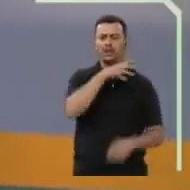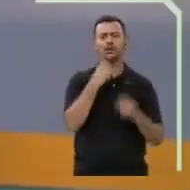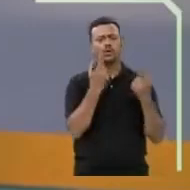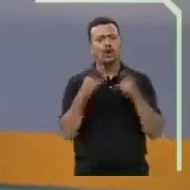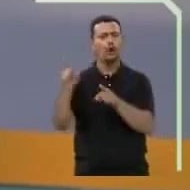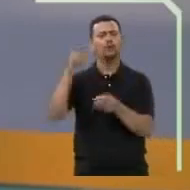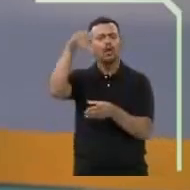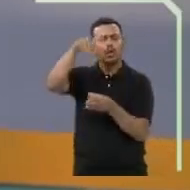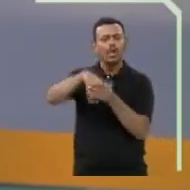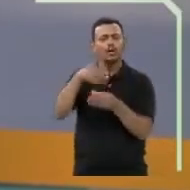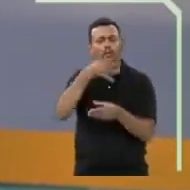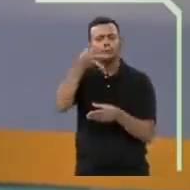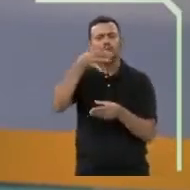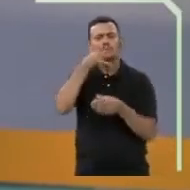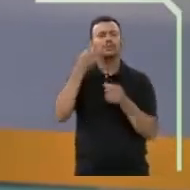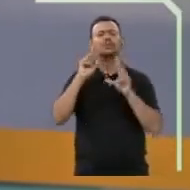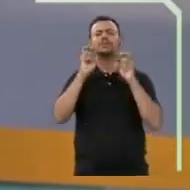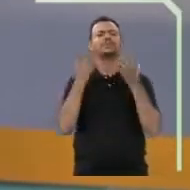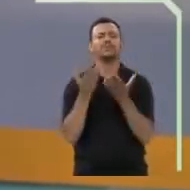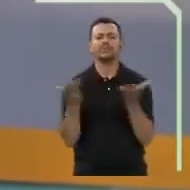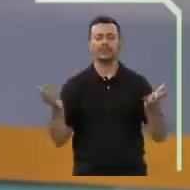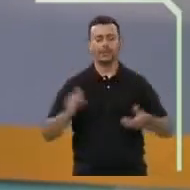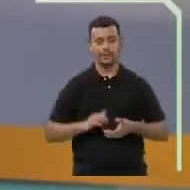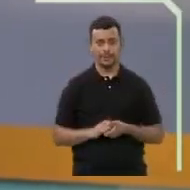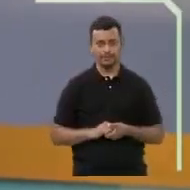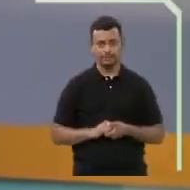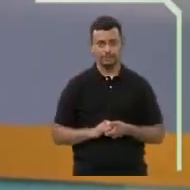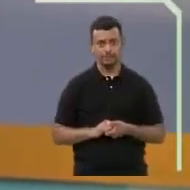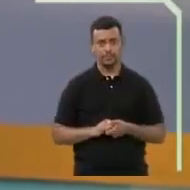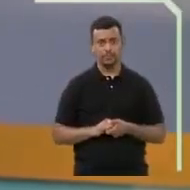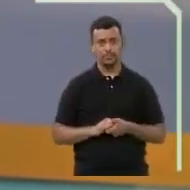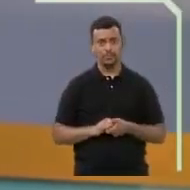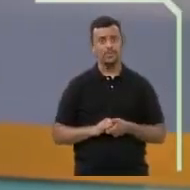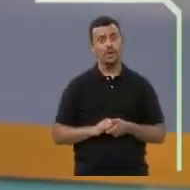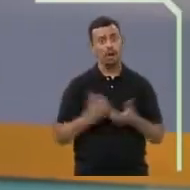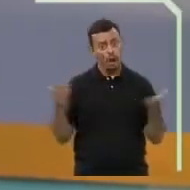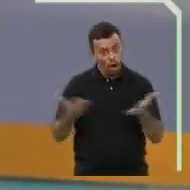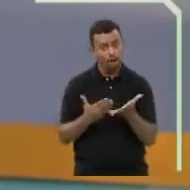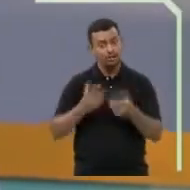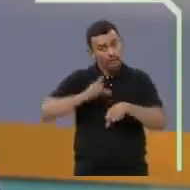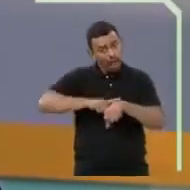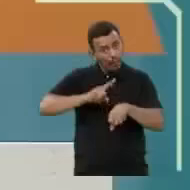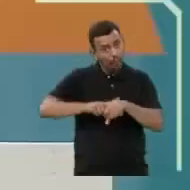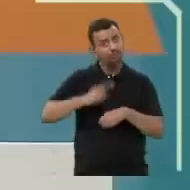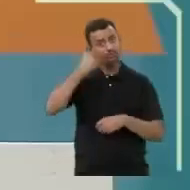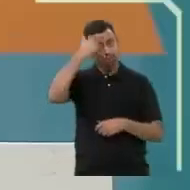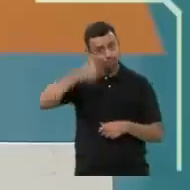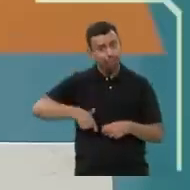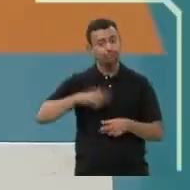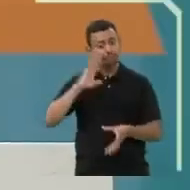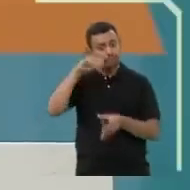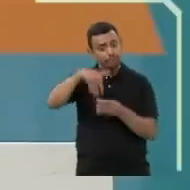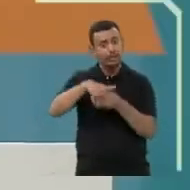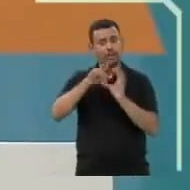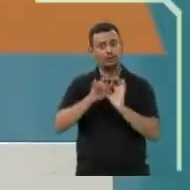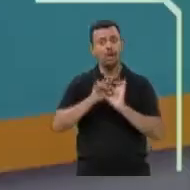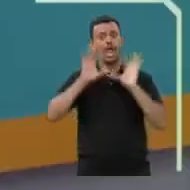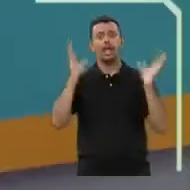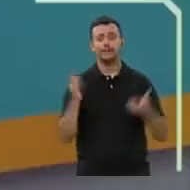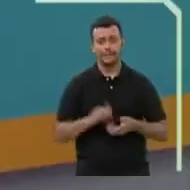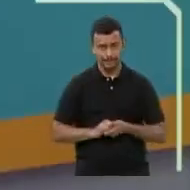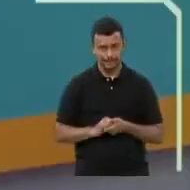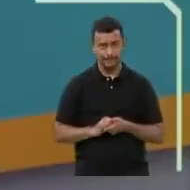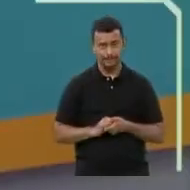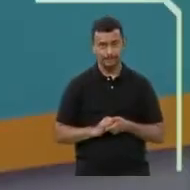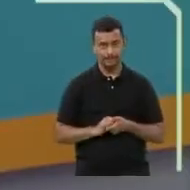democracia. Sua Como resposta, você vê esse momento da nossa democracia? Ciro Gomes, 1 minuto e meio.